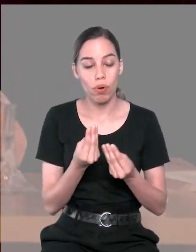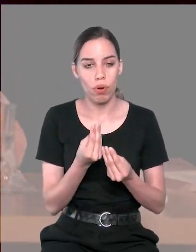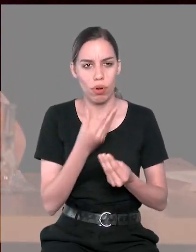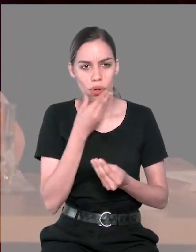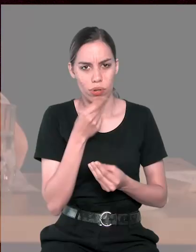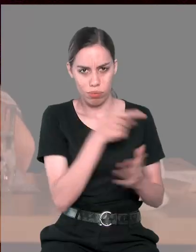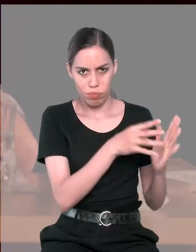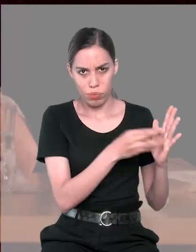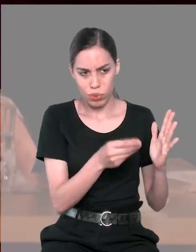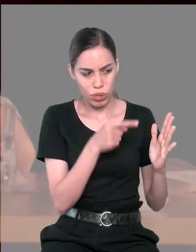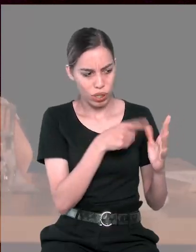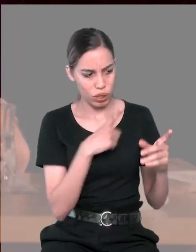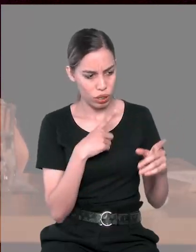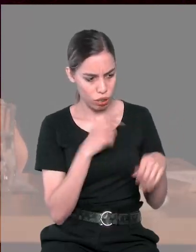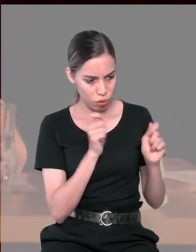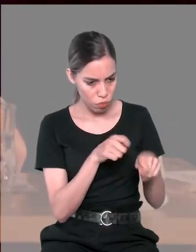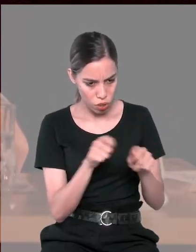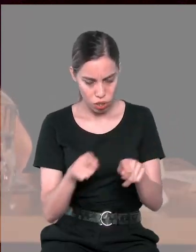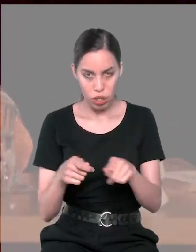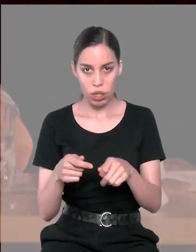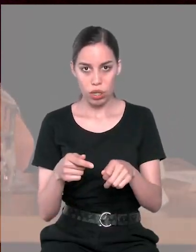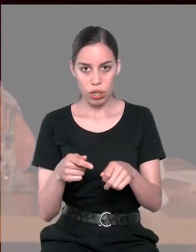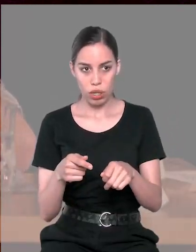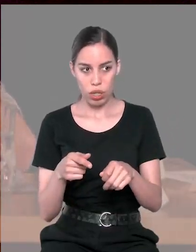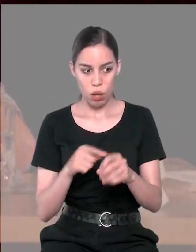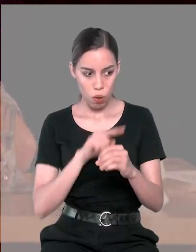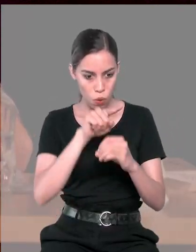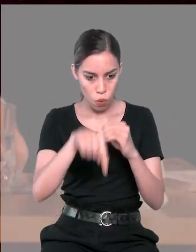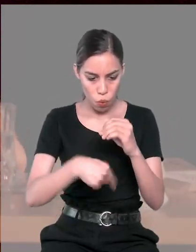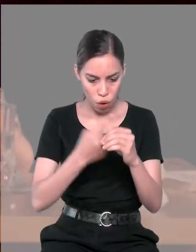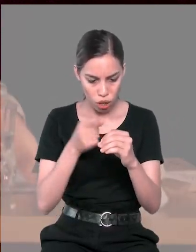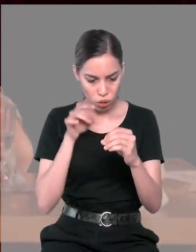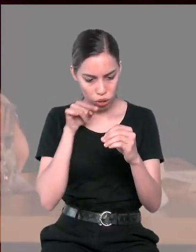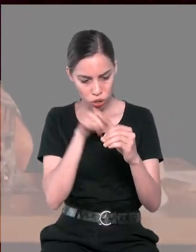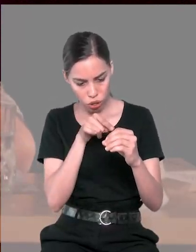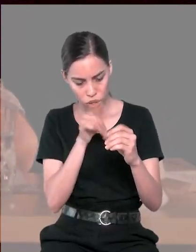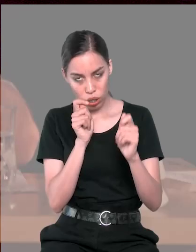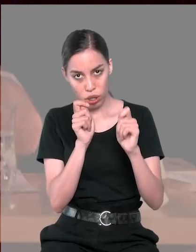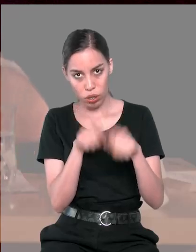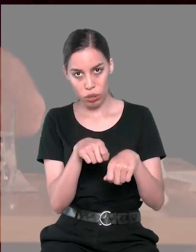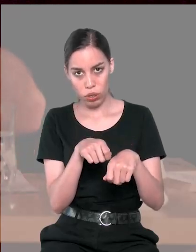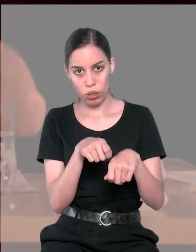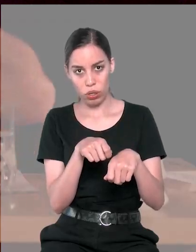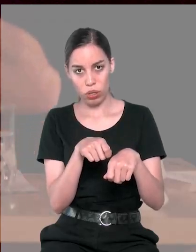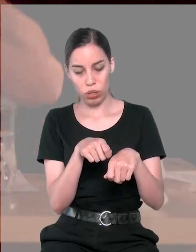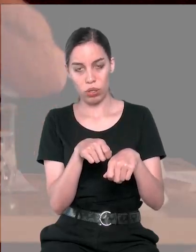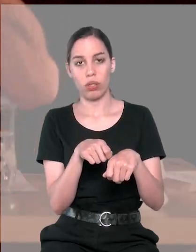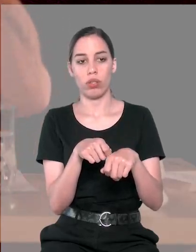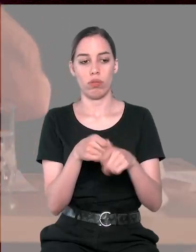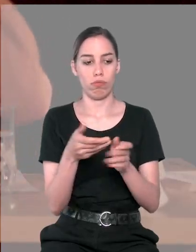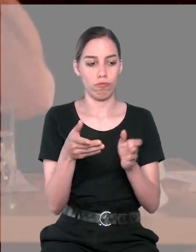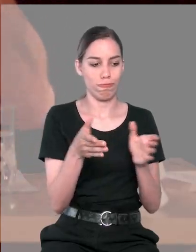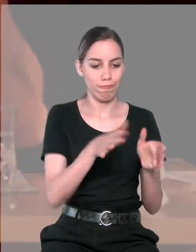que o Leonardo da Vinci faz nesse campo de possibilidades, o ato é só através do ato que você determina todos os campos